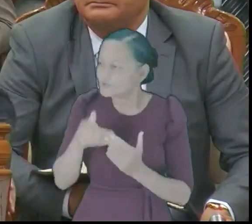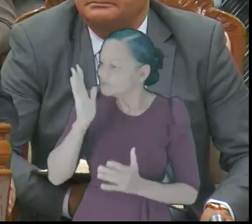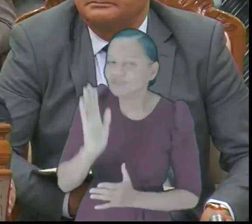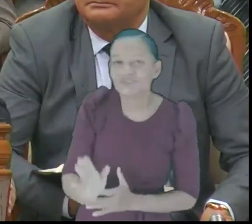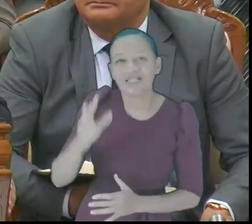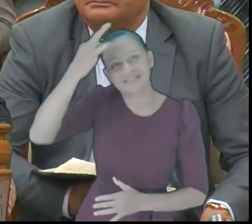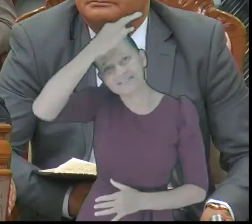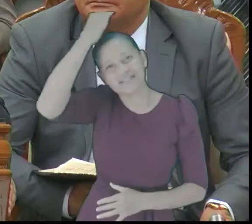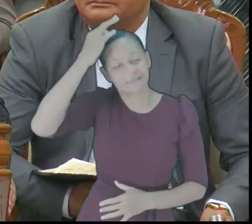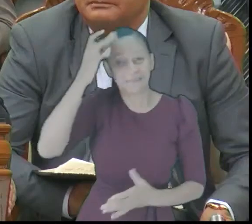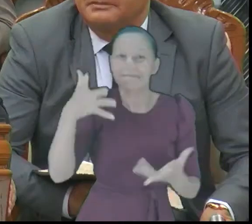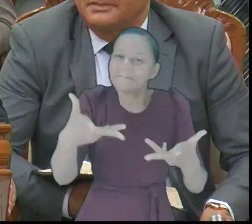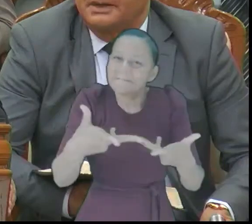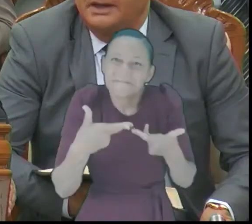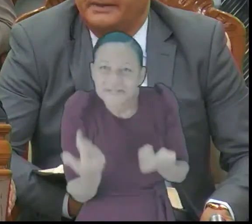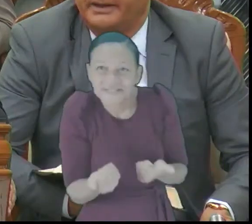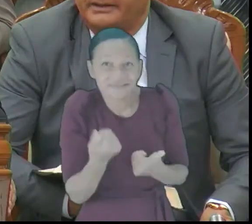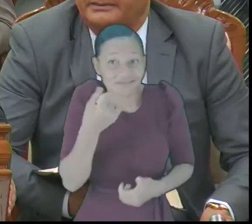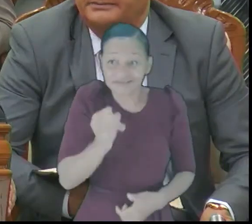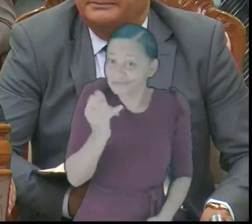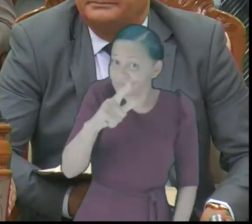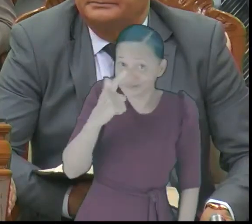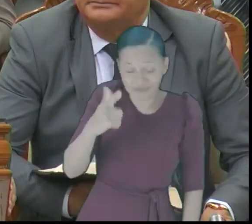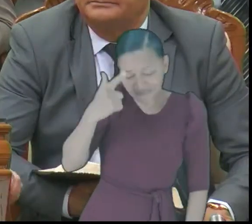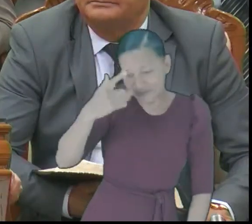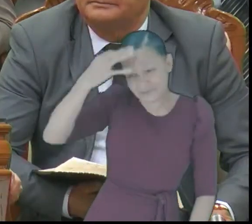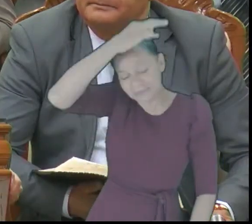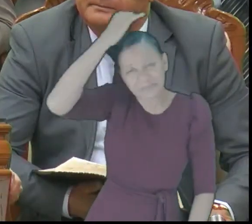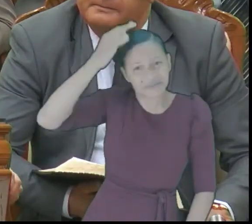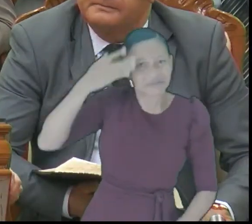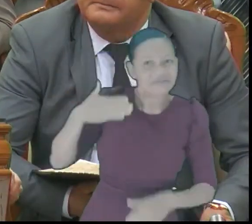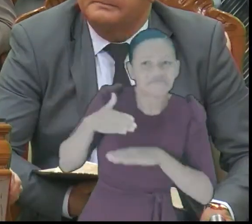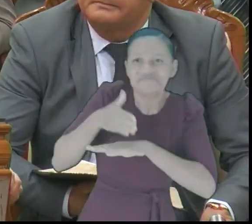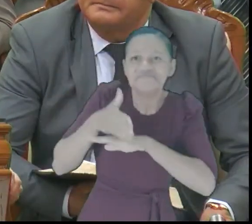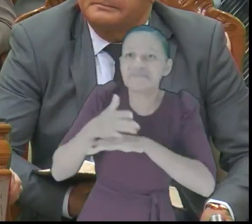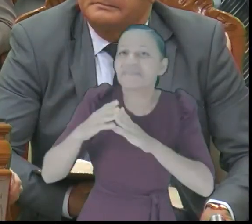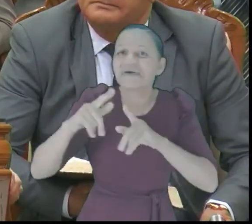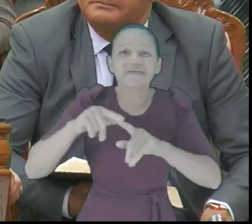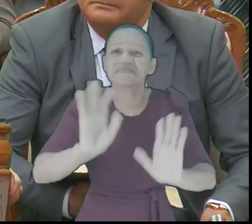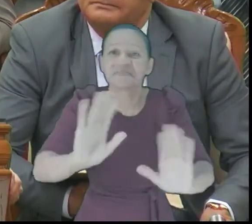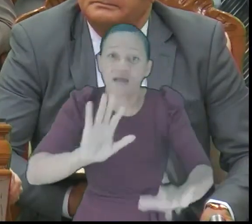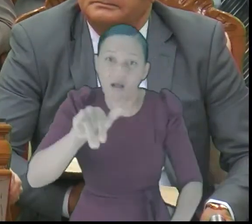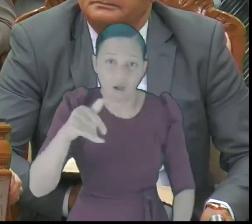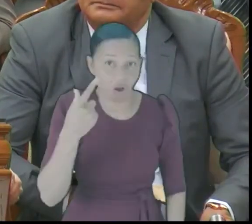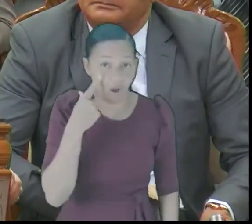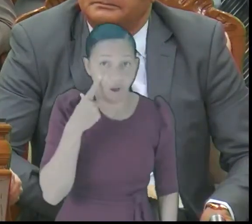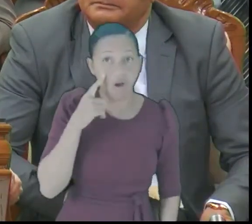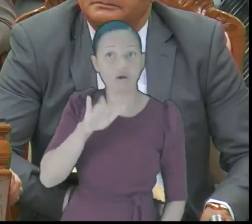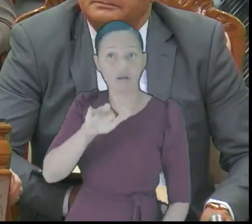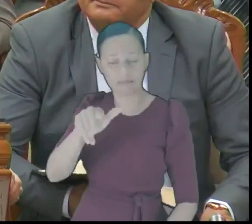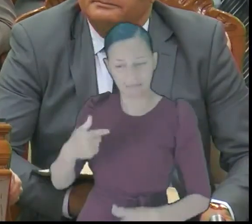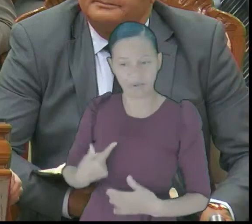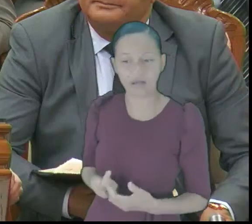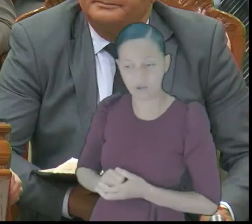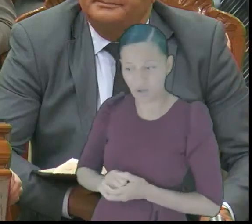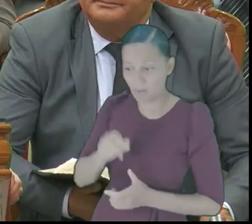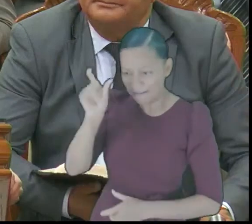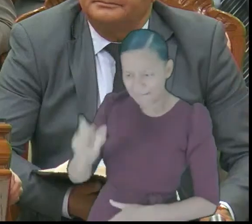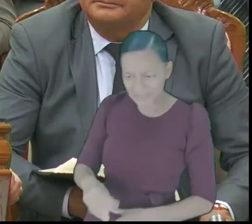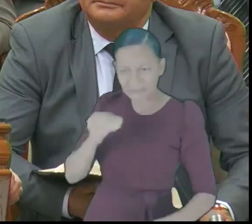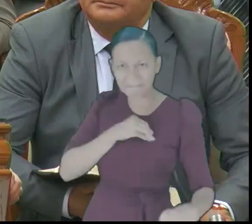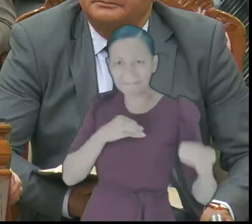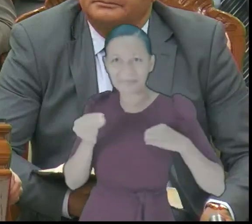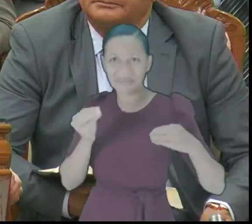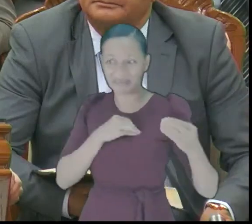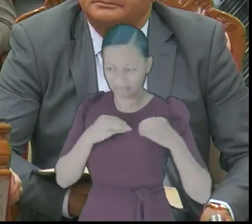Santo. Que maravilha. Se você não tivesse o Espírito Santo, você não vinha para aqui nunca. Olha, irmão, converter um pecador é